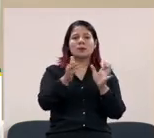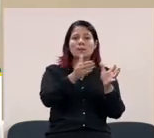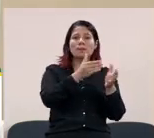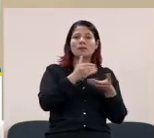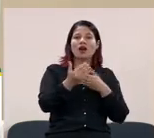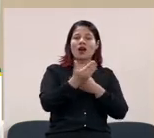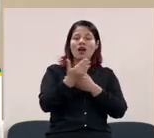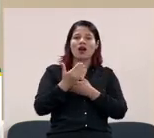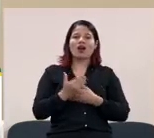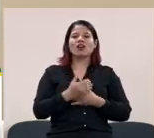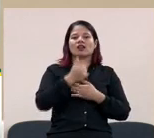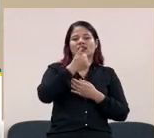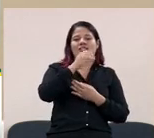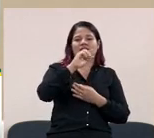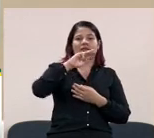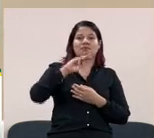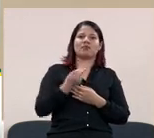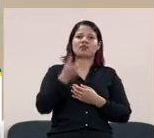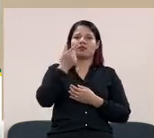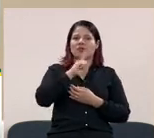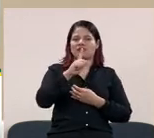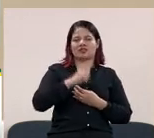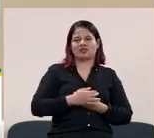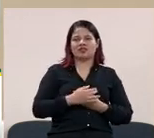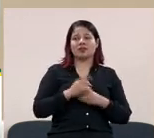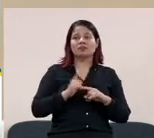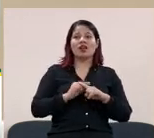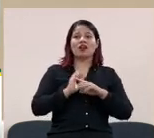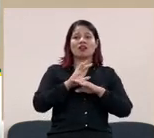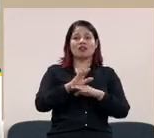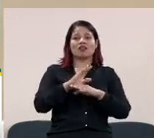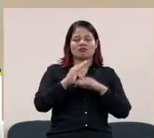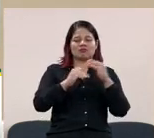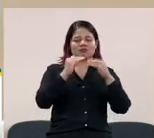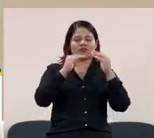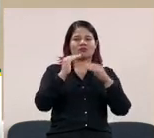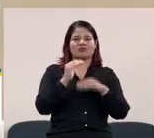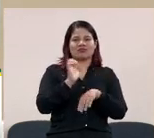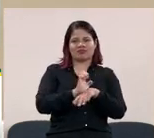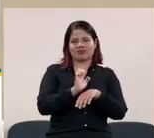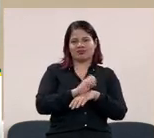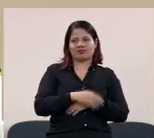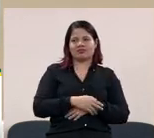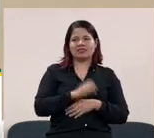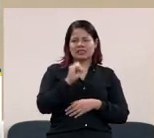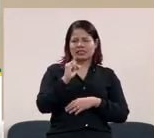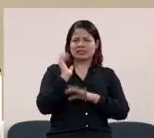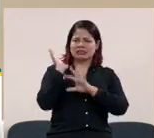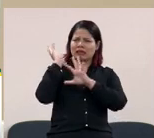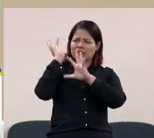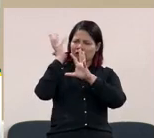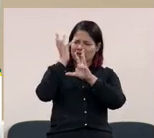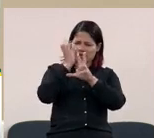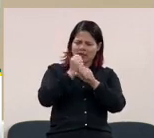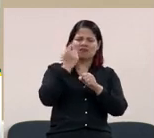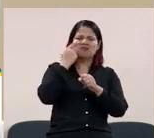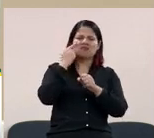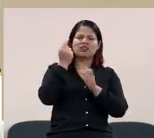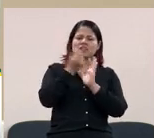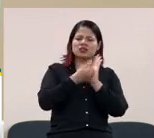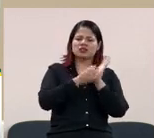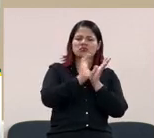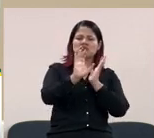gente conseguir a universidade avançar. Se a gente pega o histórico, gente, de repasse da universidade, a gente vê que